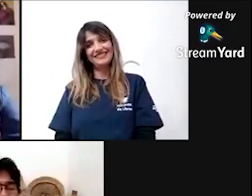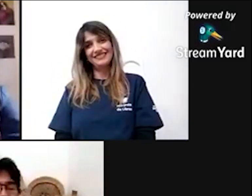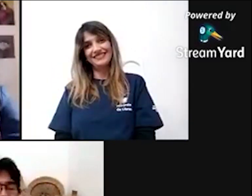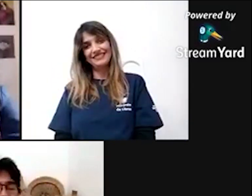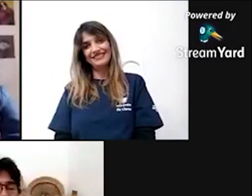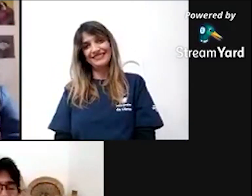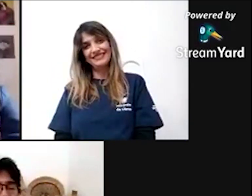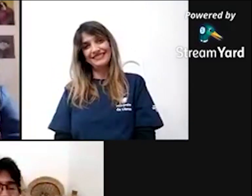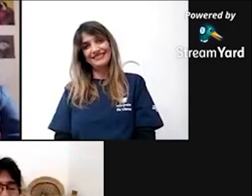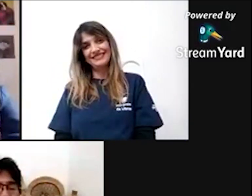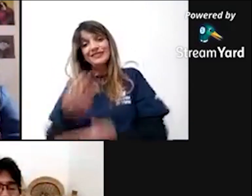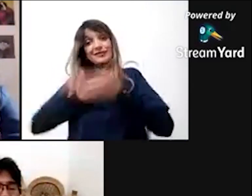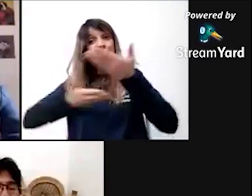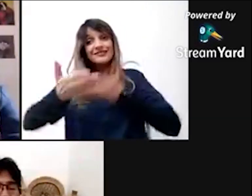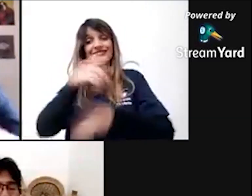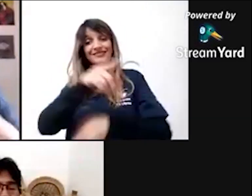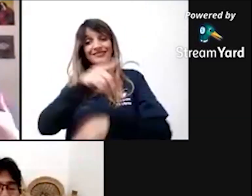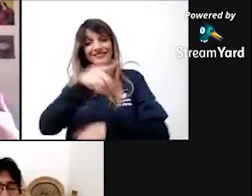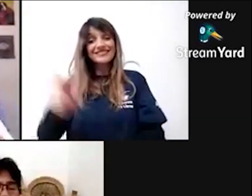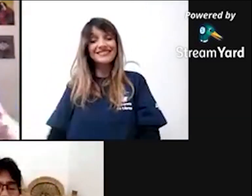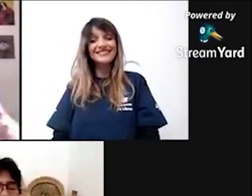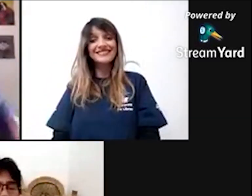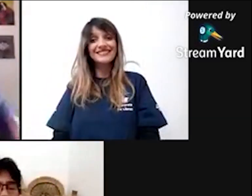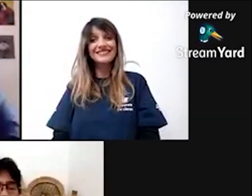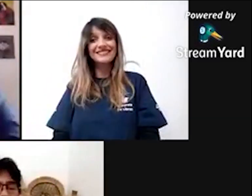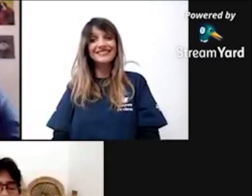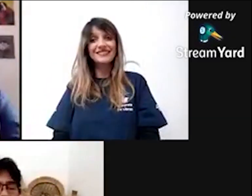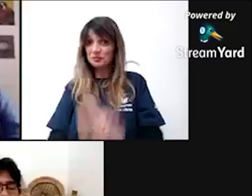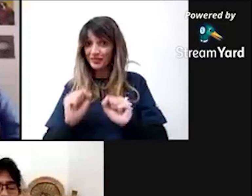que eu queria compartilhar com vocês. Pode ser?